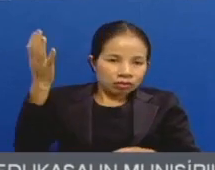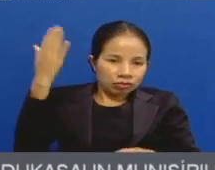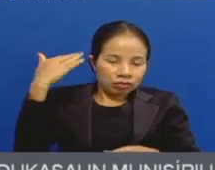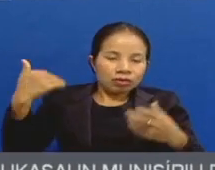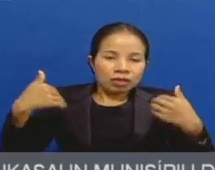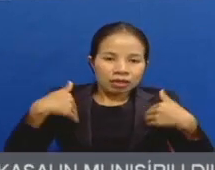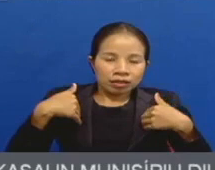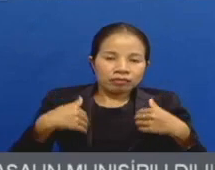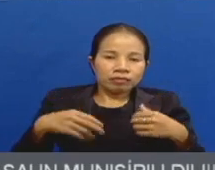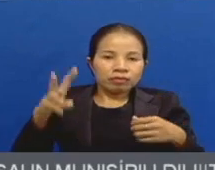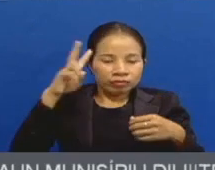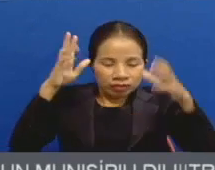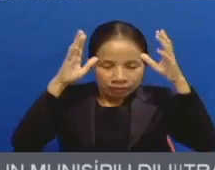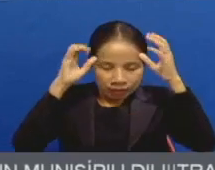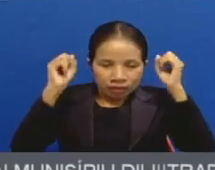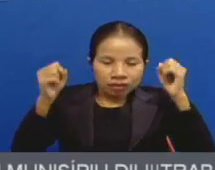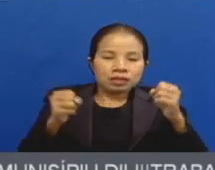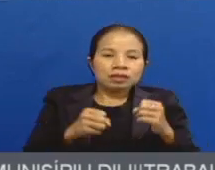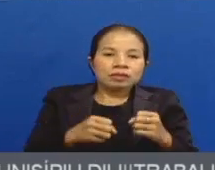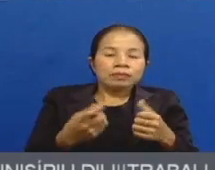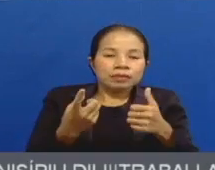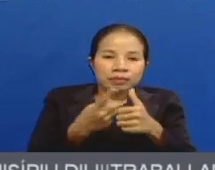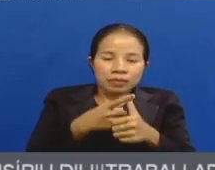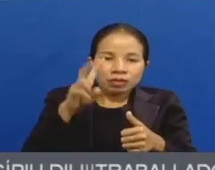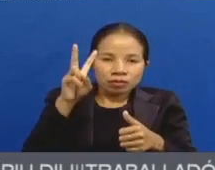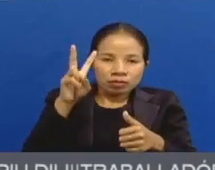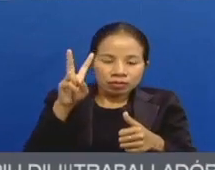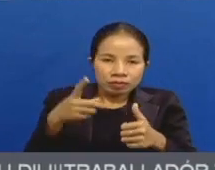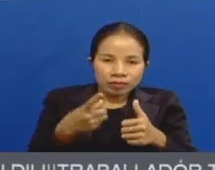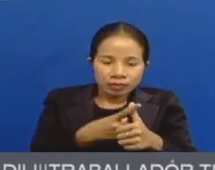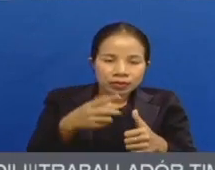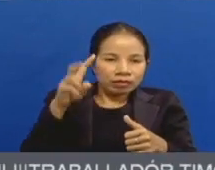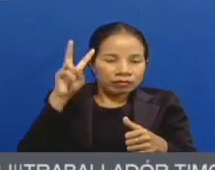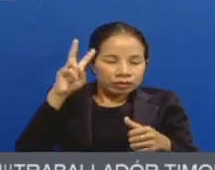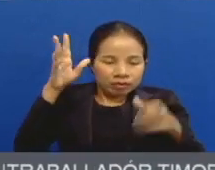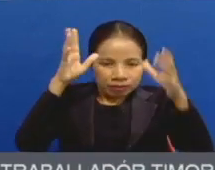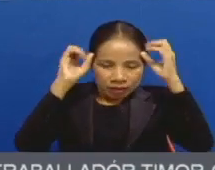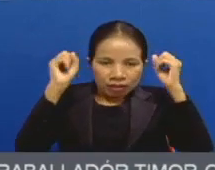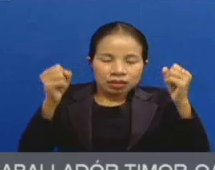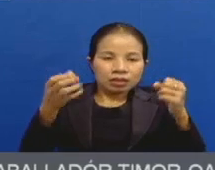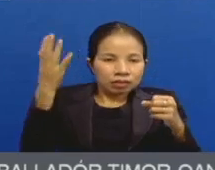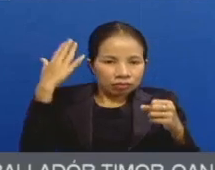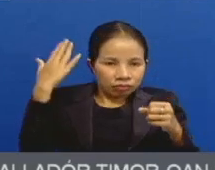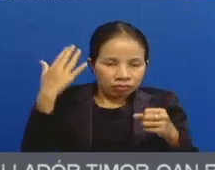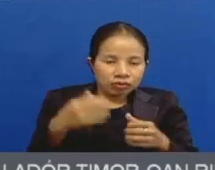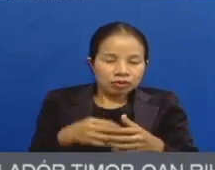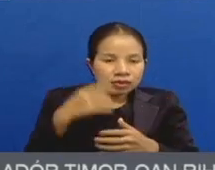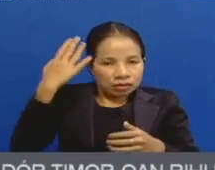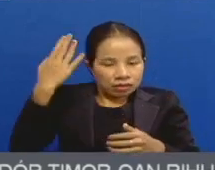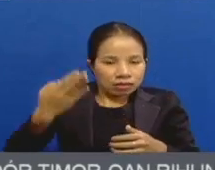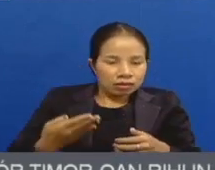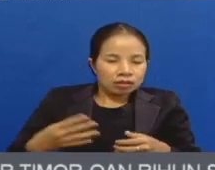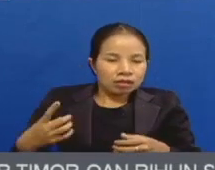ona vice-presidente primeiro na Inrua oka primeira vice-presidente na Inrua ida uluk liu senhora